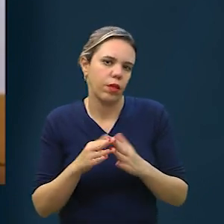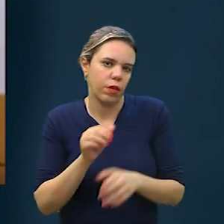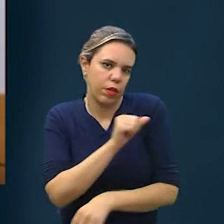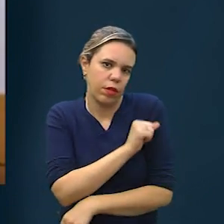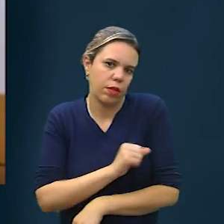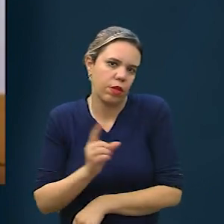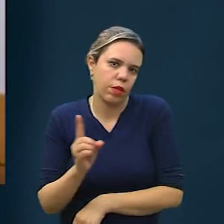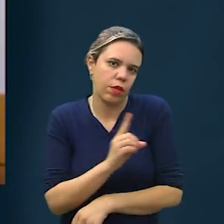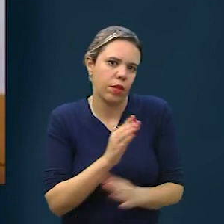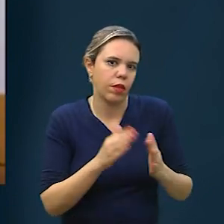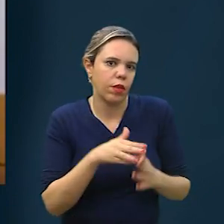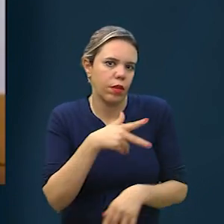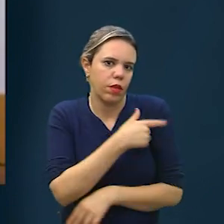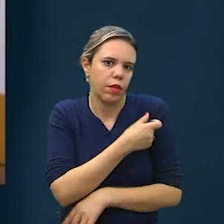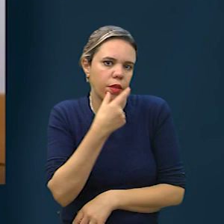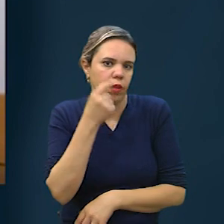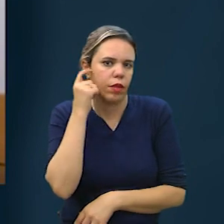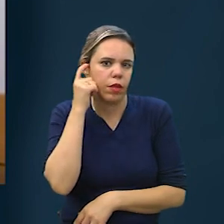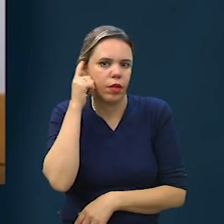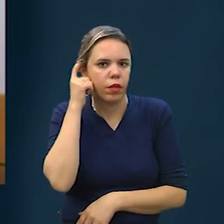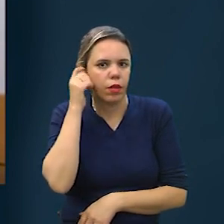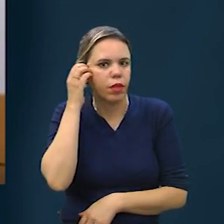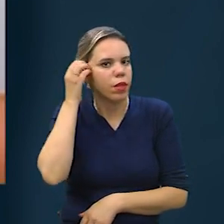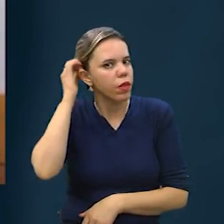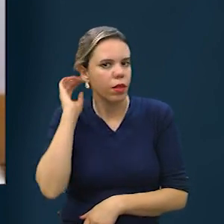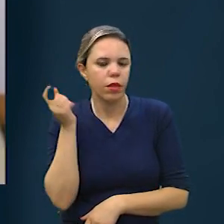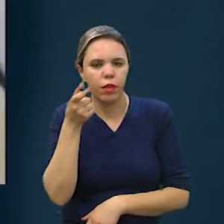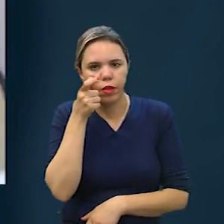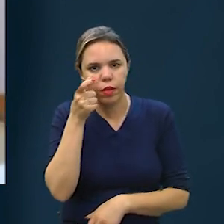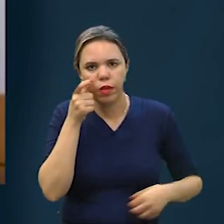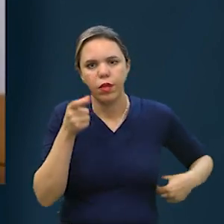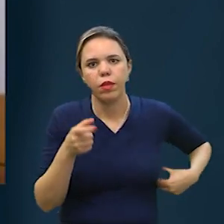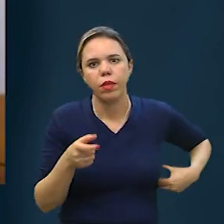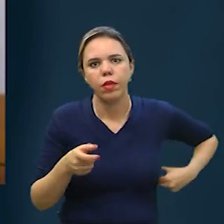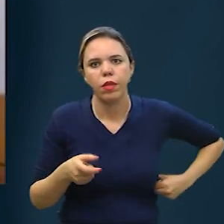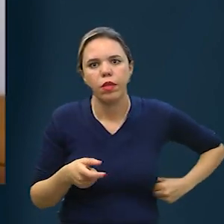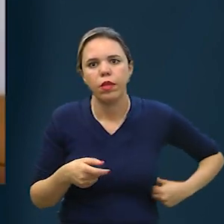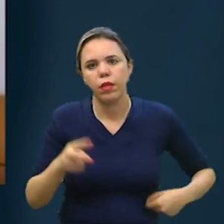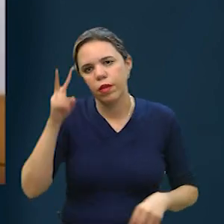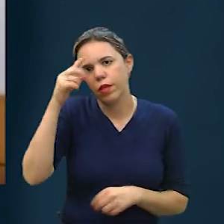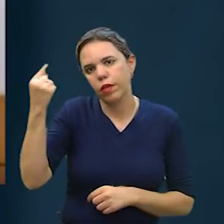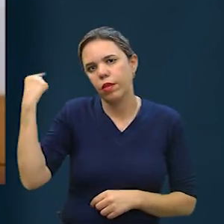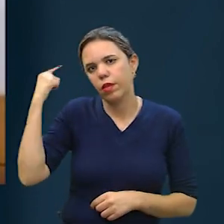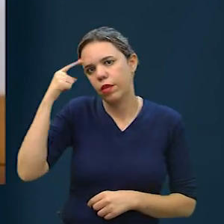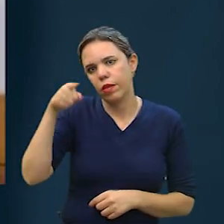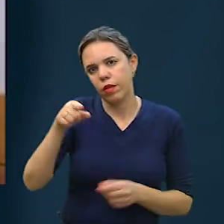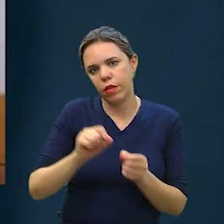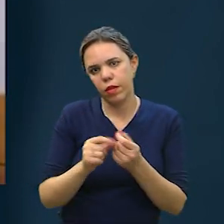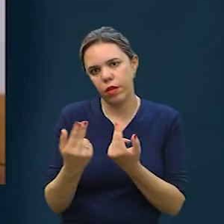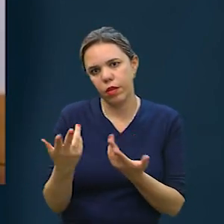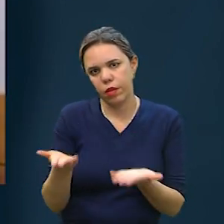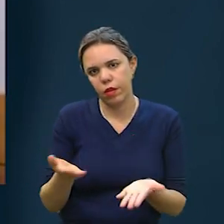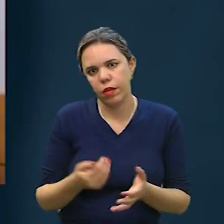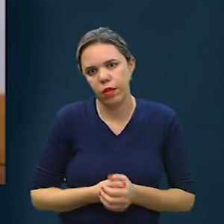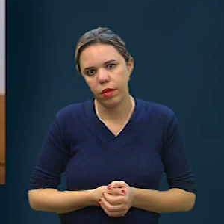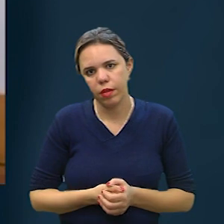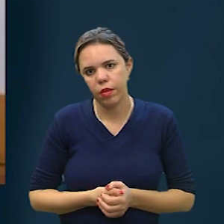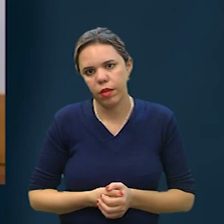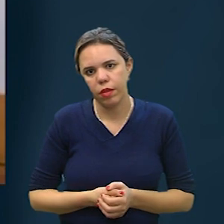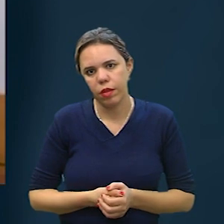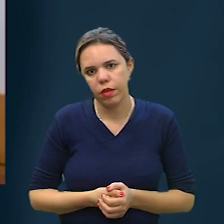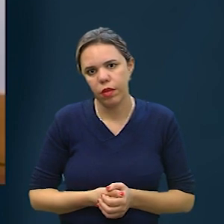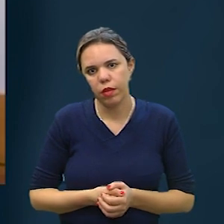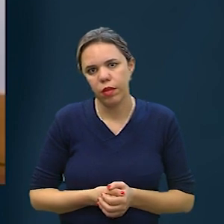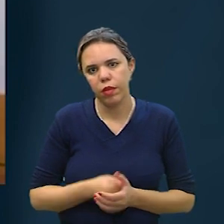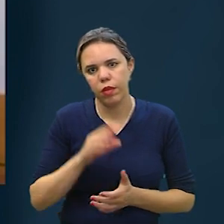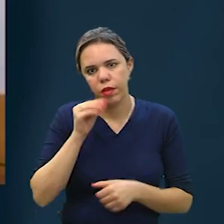o enfermeiro vir até em casa aplicar medicação. E quando eu assisti essa cena, me veio na minha cabeça, você pode fazer isso também. Você pode